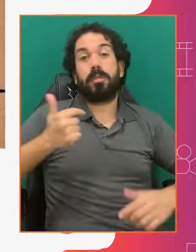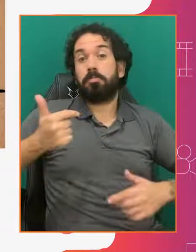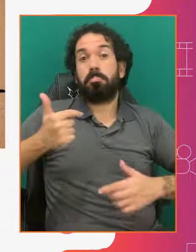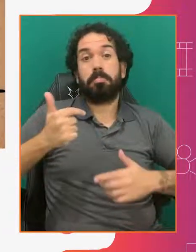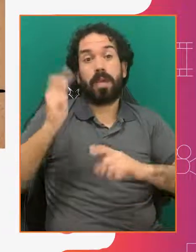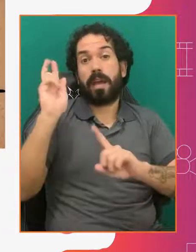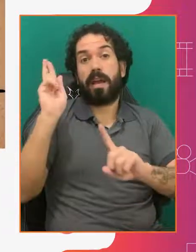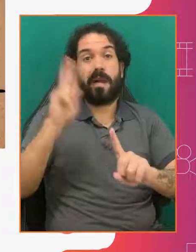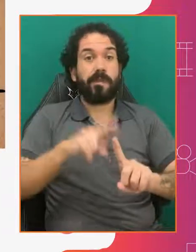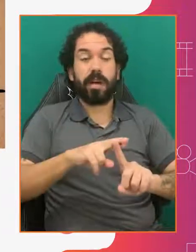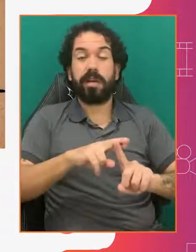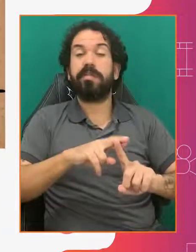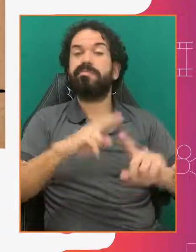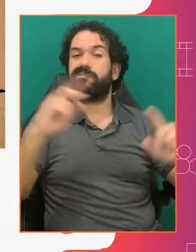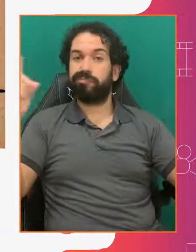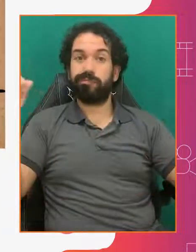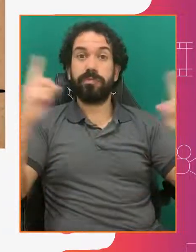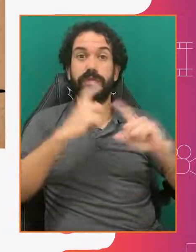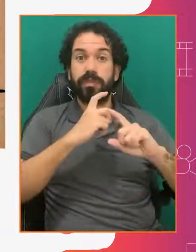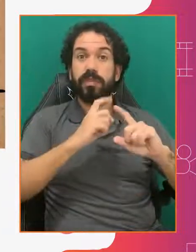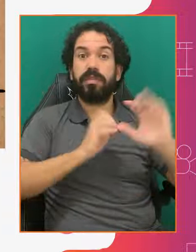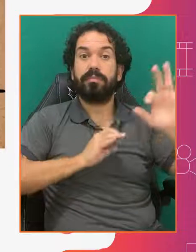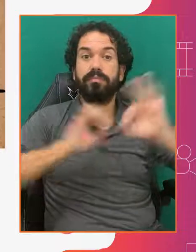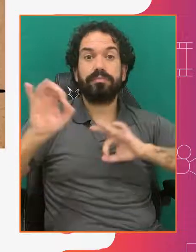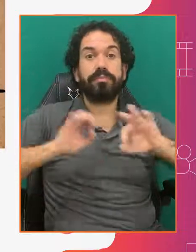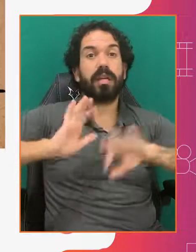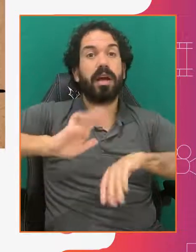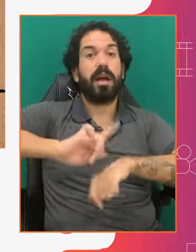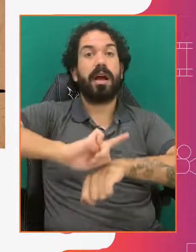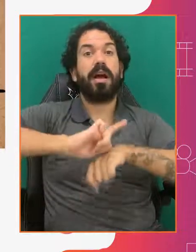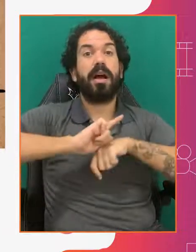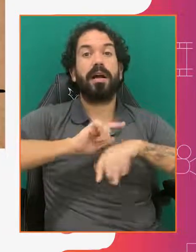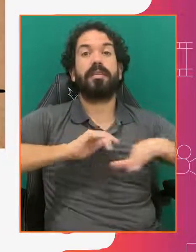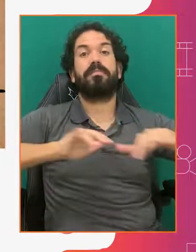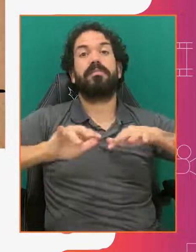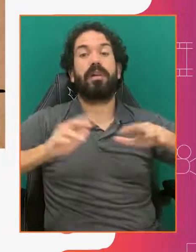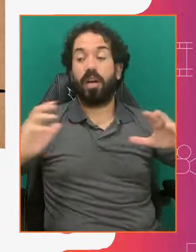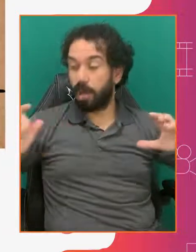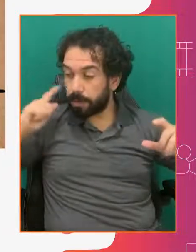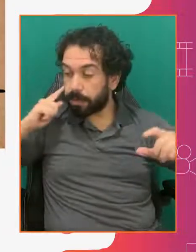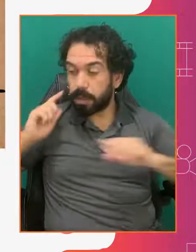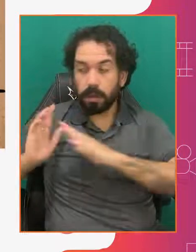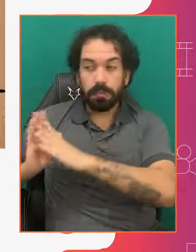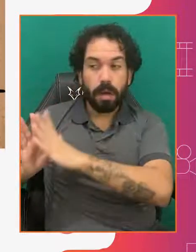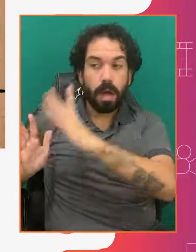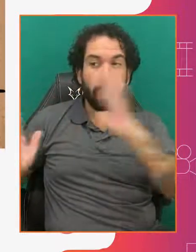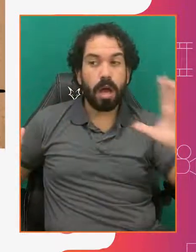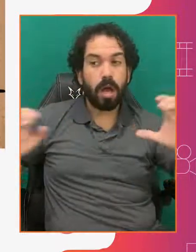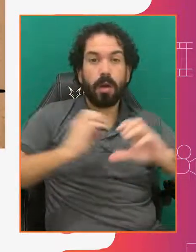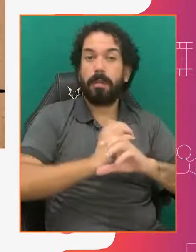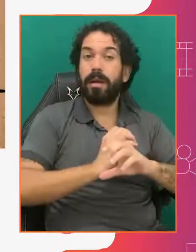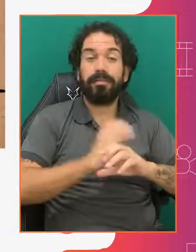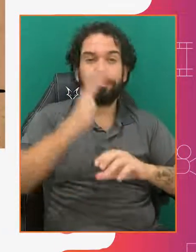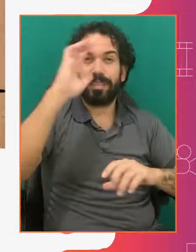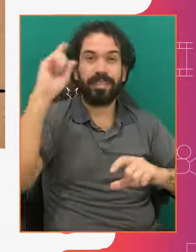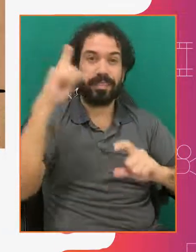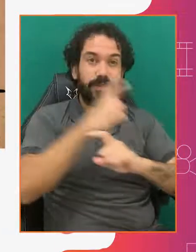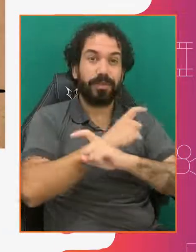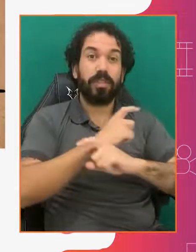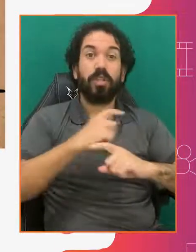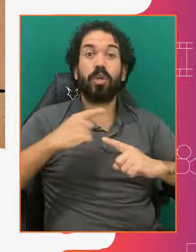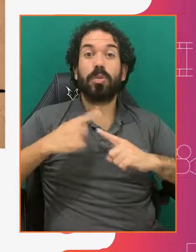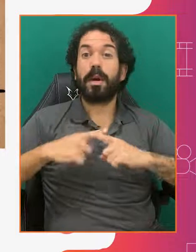um referencial, é difícil planejar antecipadamente movimentos completos, quando você